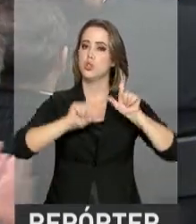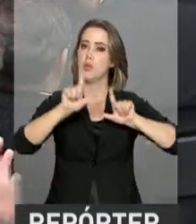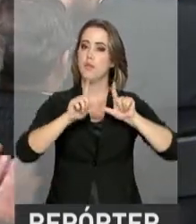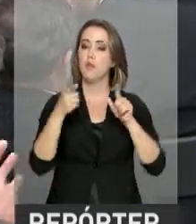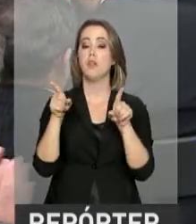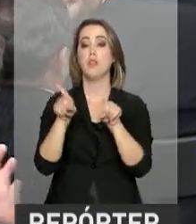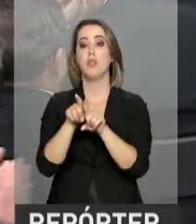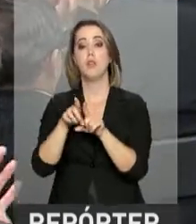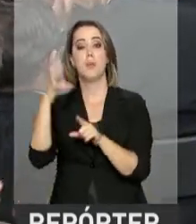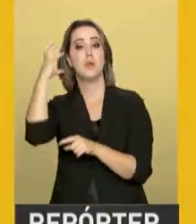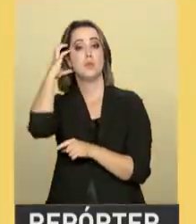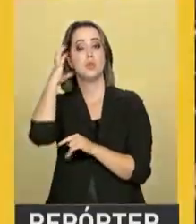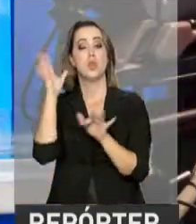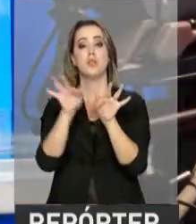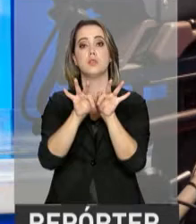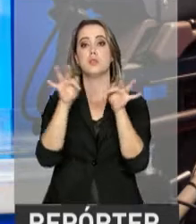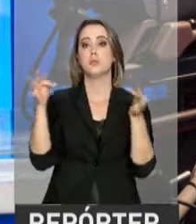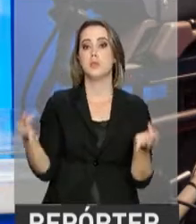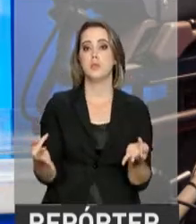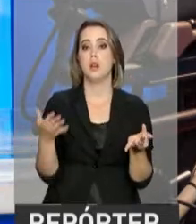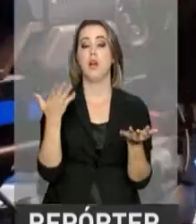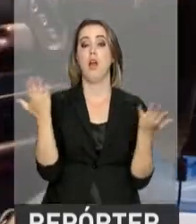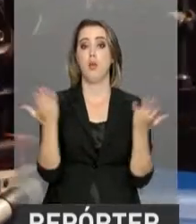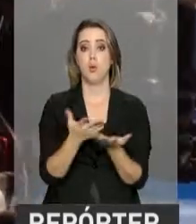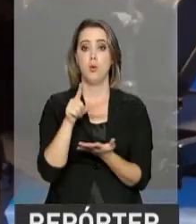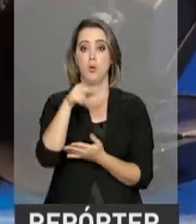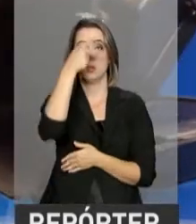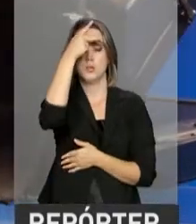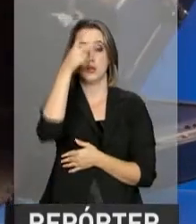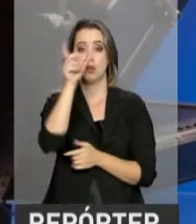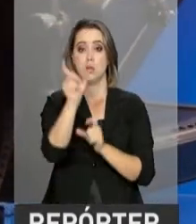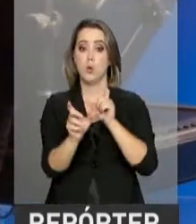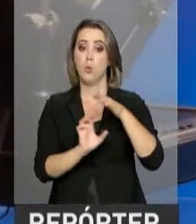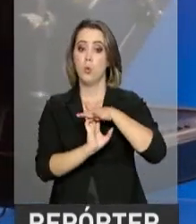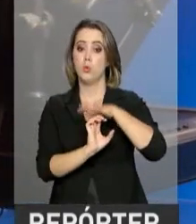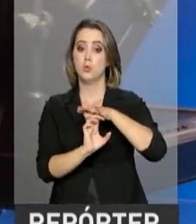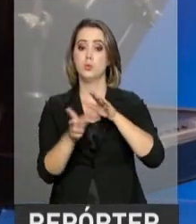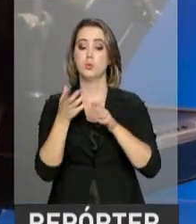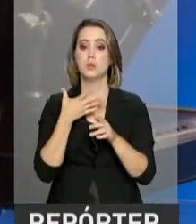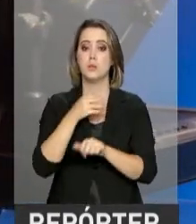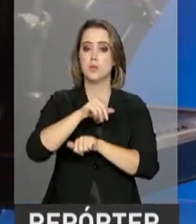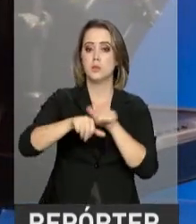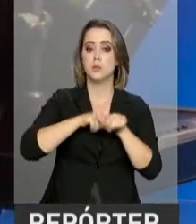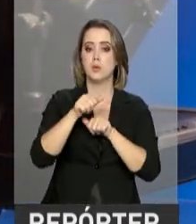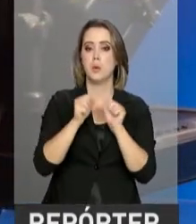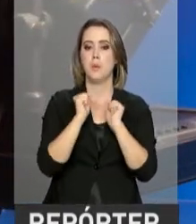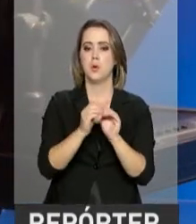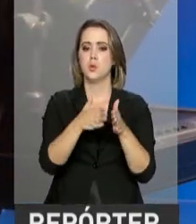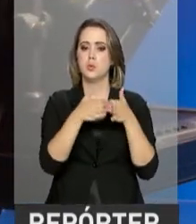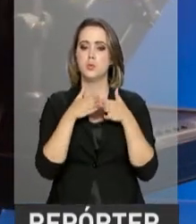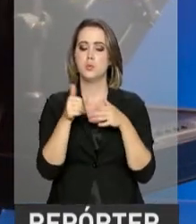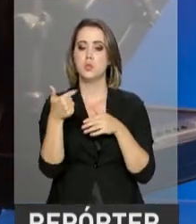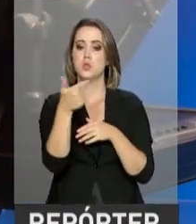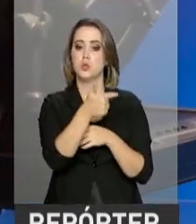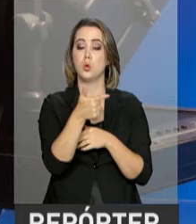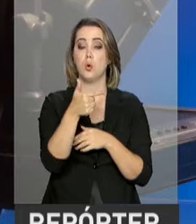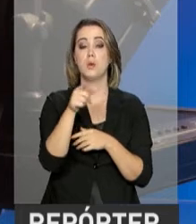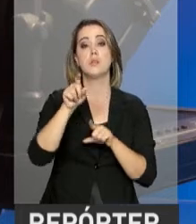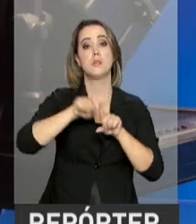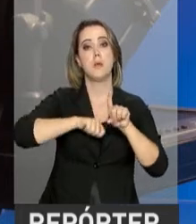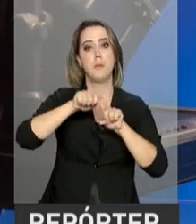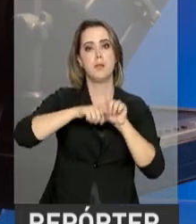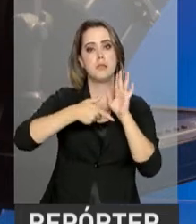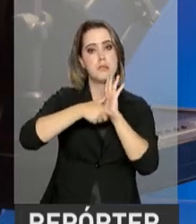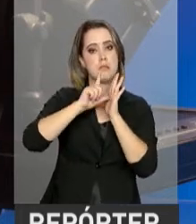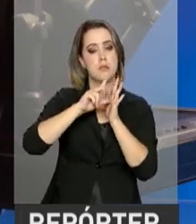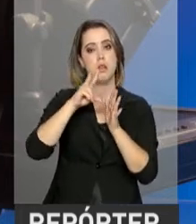vão ficar mais simples. Agora, as entidades que desejarem a renovação podem fazer o requerimento num prazo de 12 meses antes